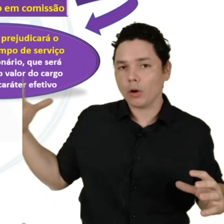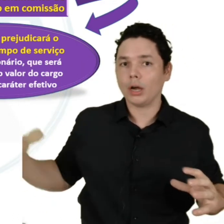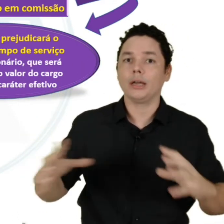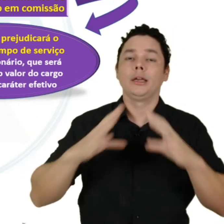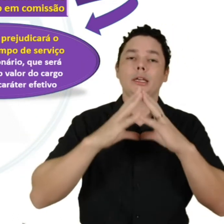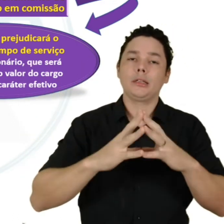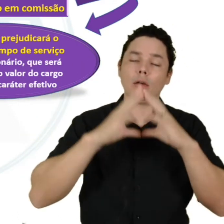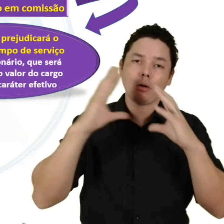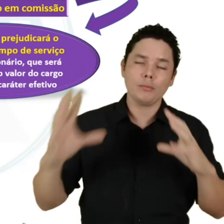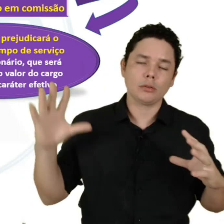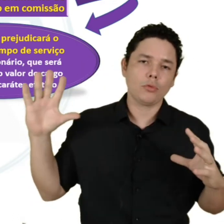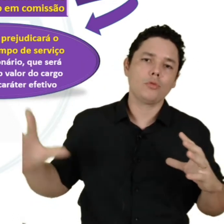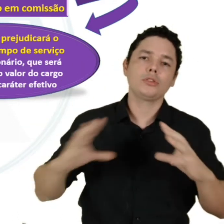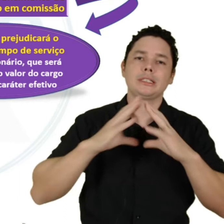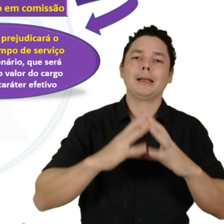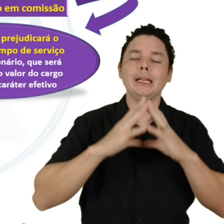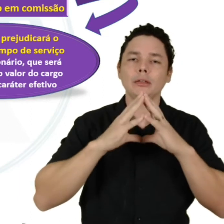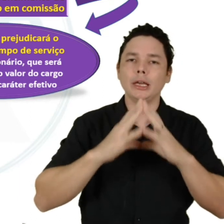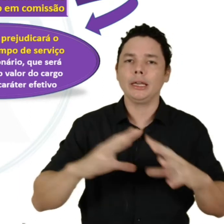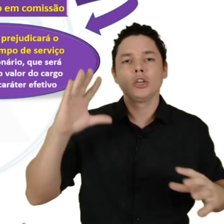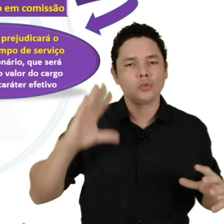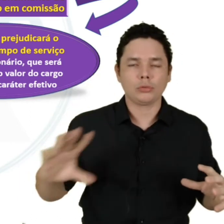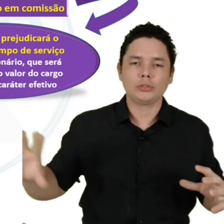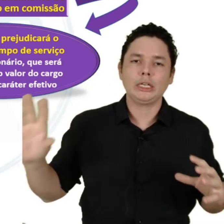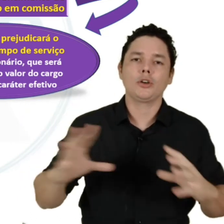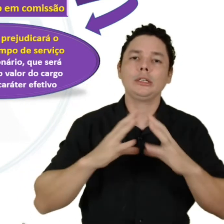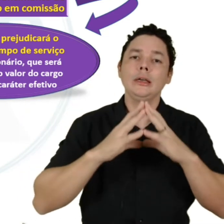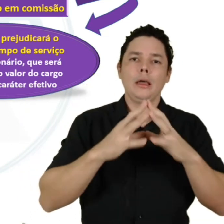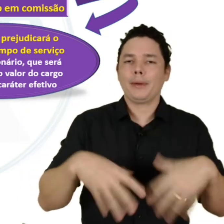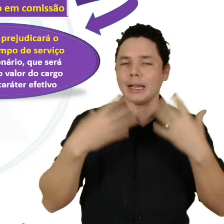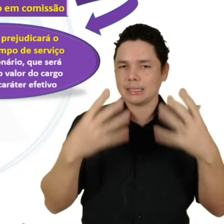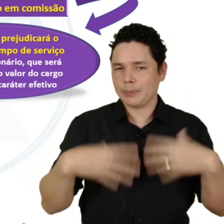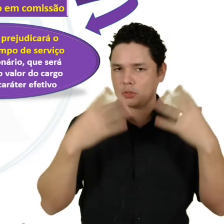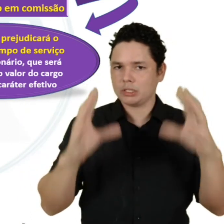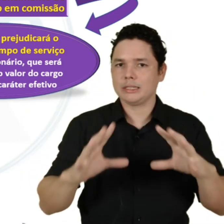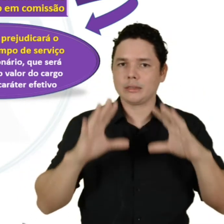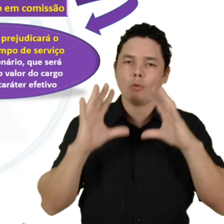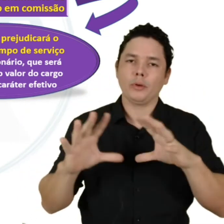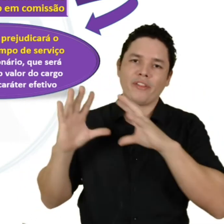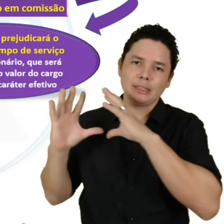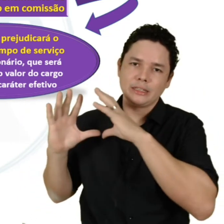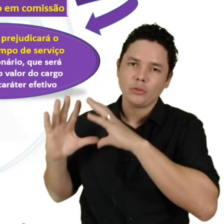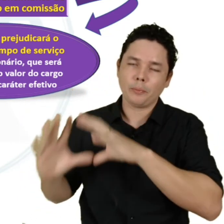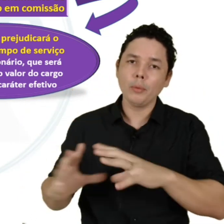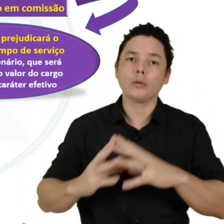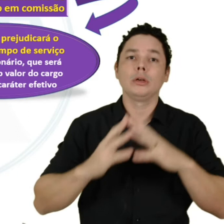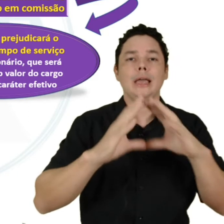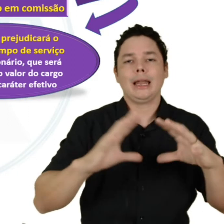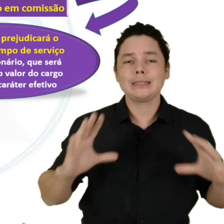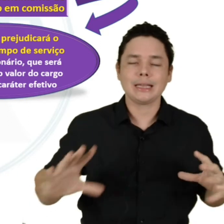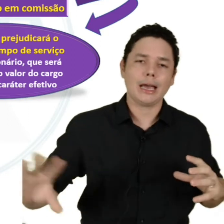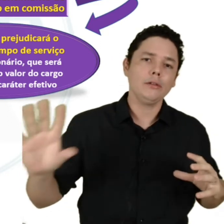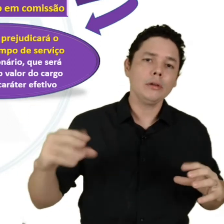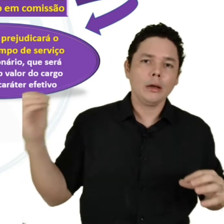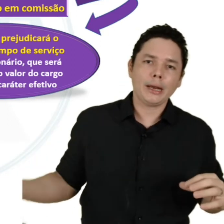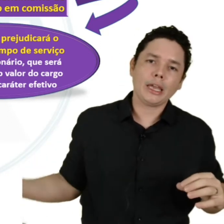teve agora. Então, a comissão do concurso está batalhando aí junto ao CNJ para que essas pessoas que estão ocupando a vaga de servidor público,